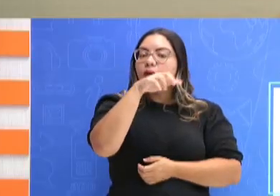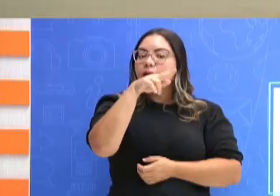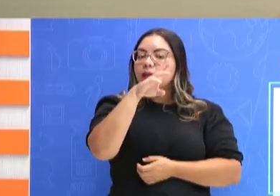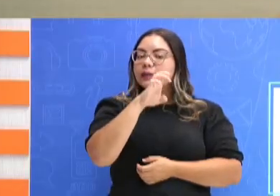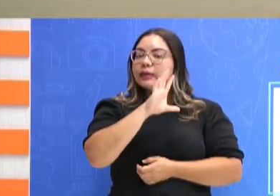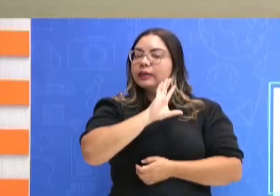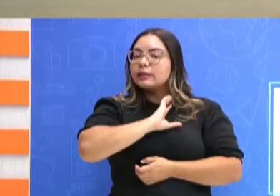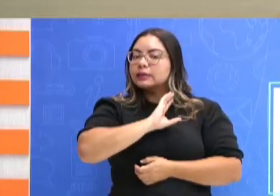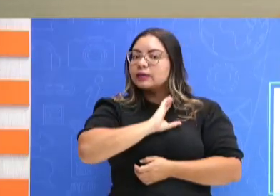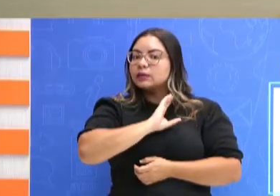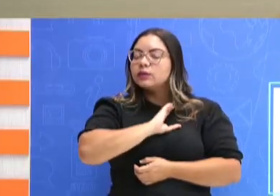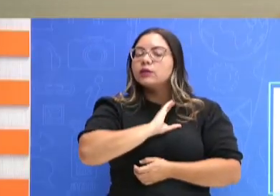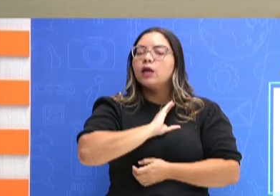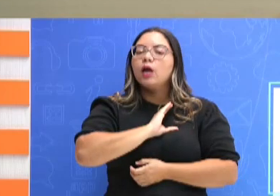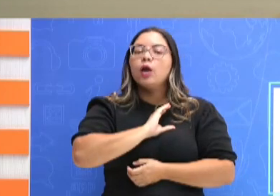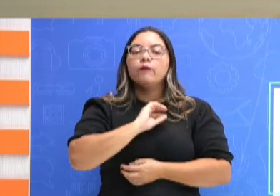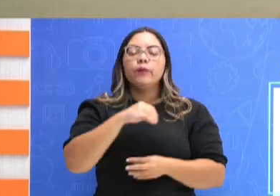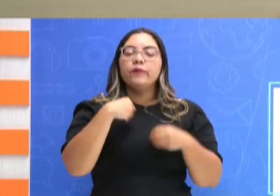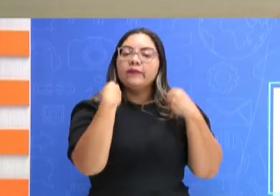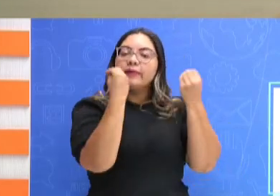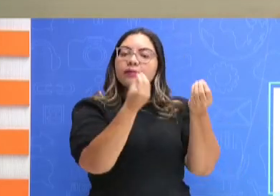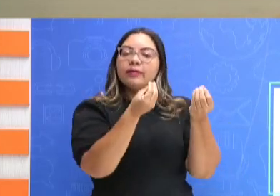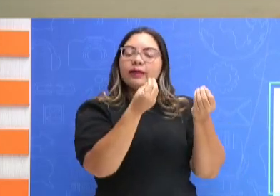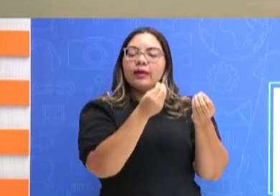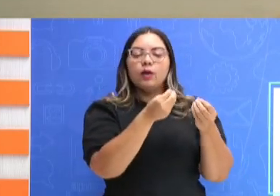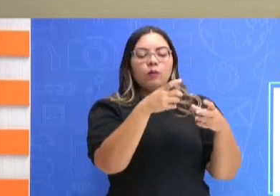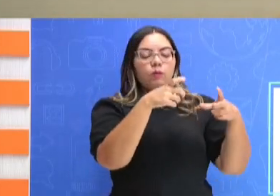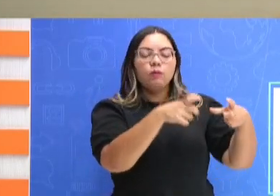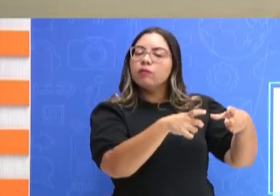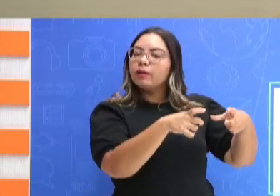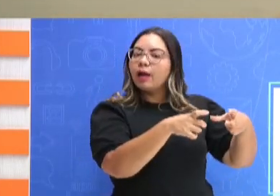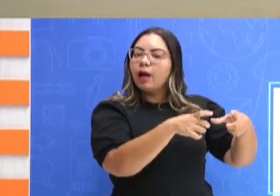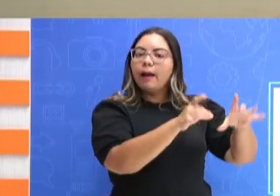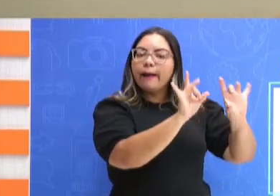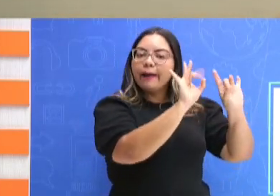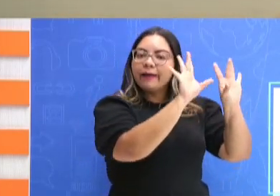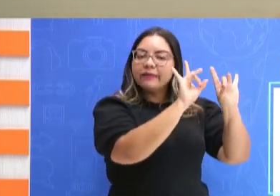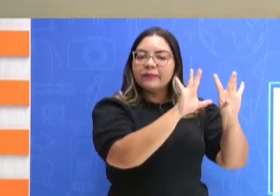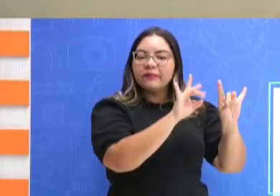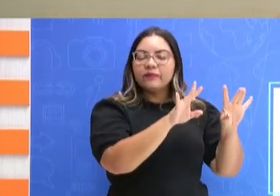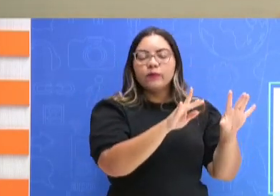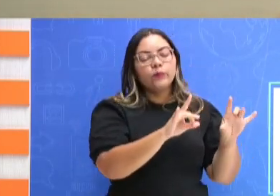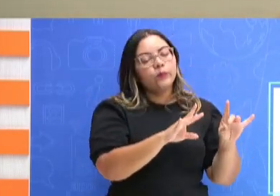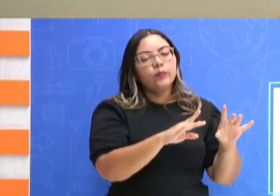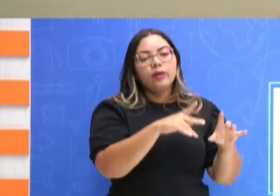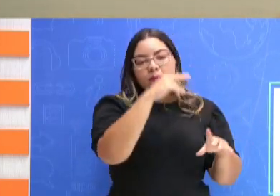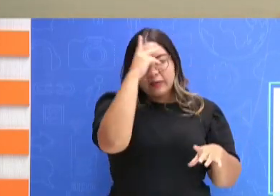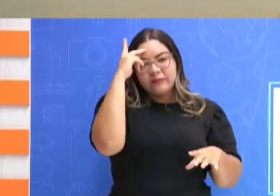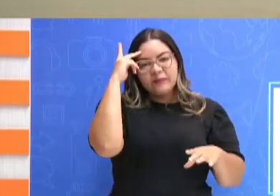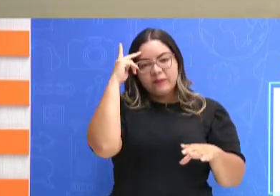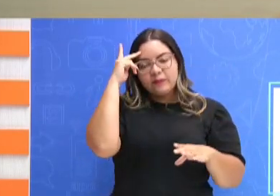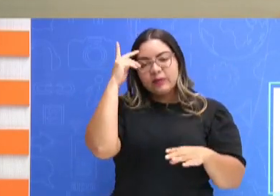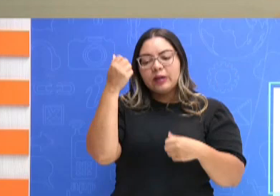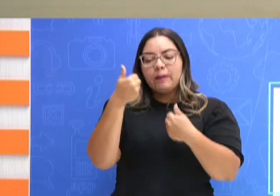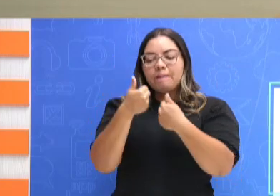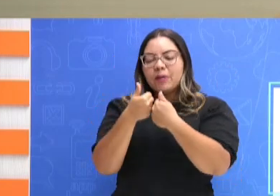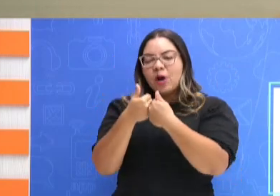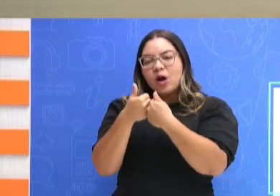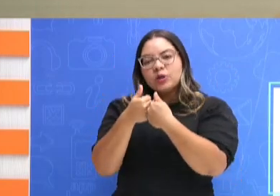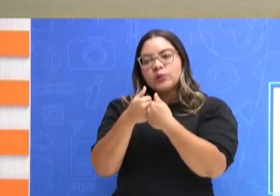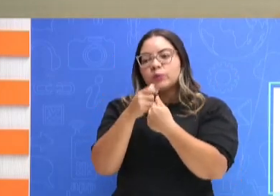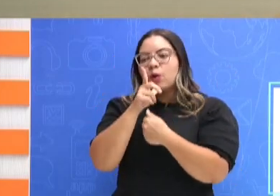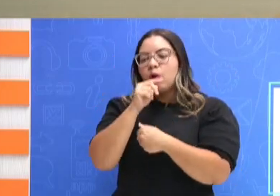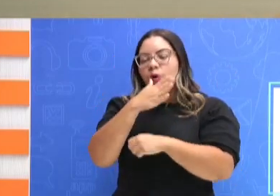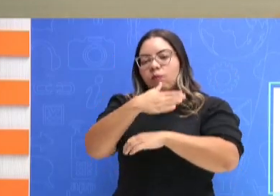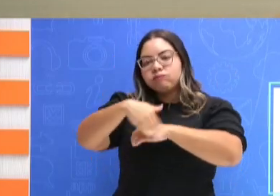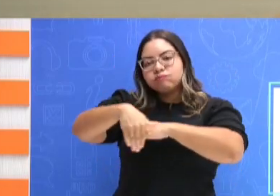agora, vamos entregar nesses próximos 15 dias, um local específico para o pessoal que está na beira do rio lavar os carros. É um